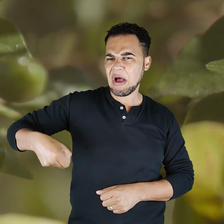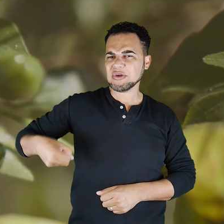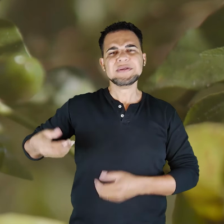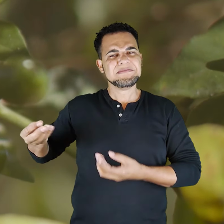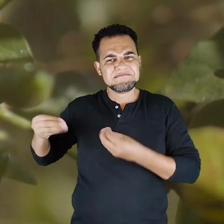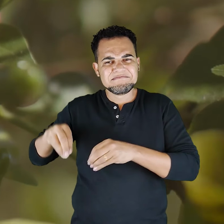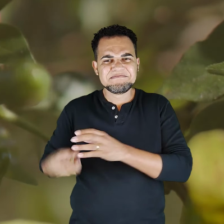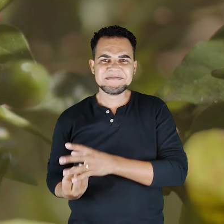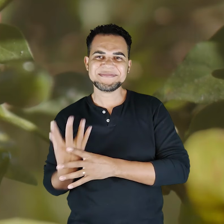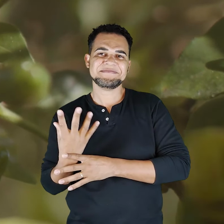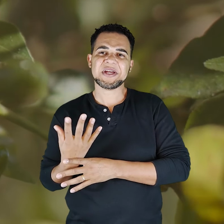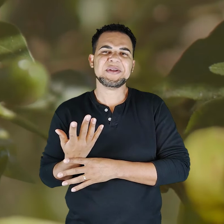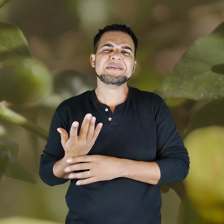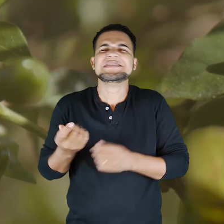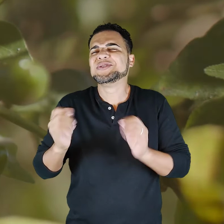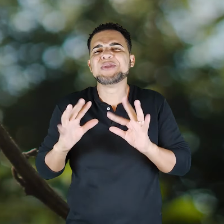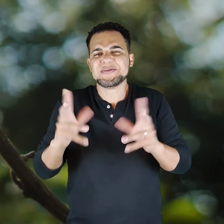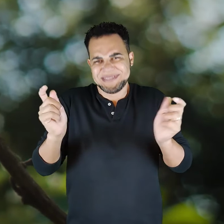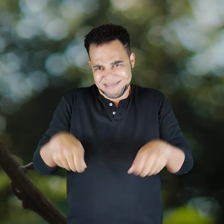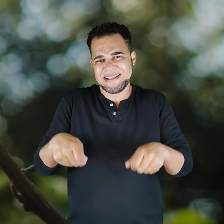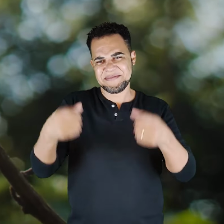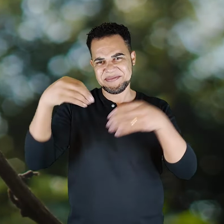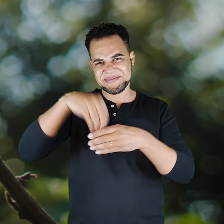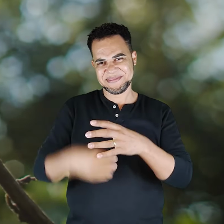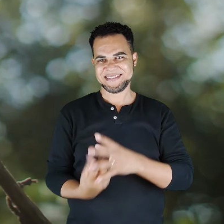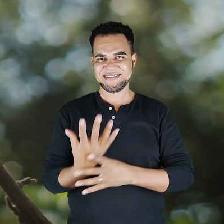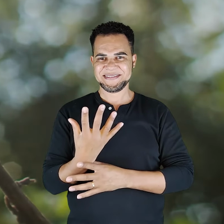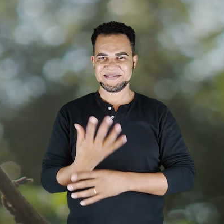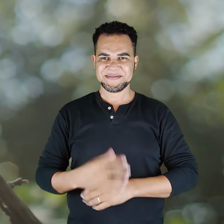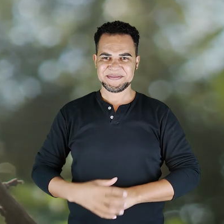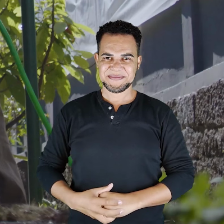balde, não justifica não plantar.